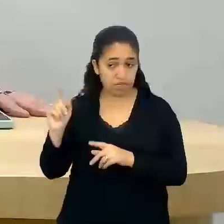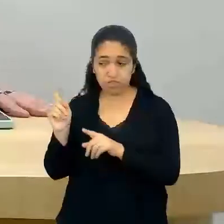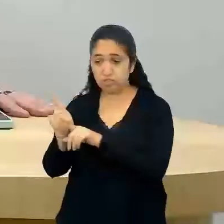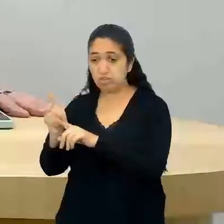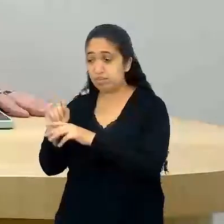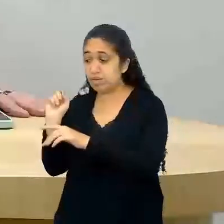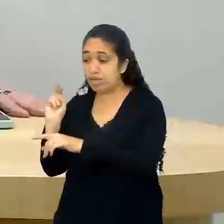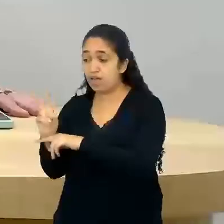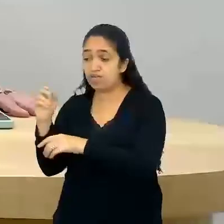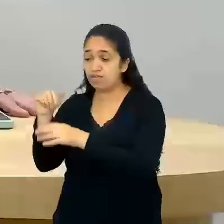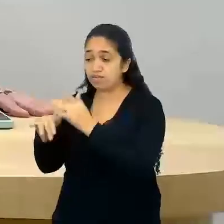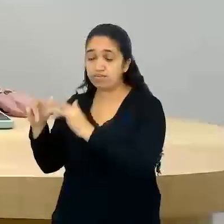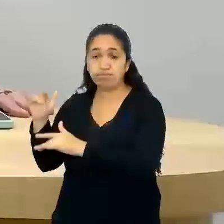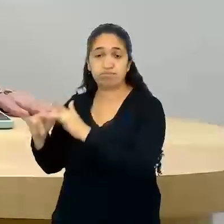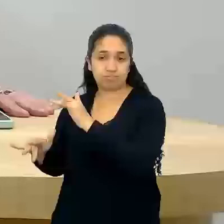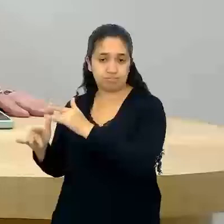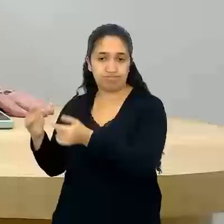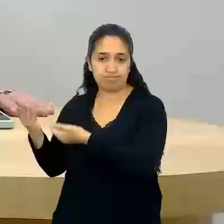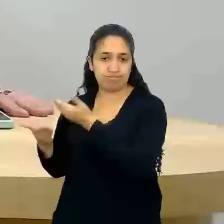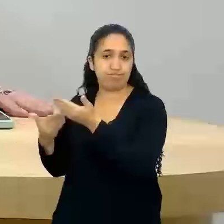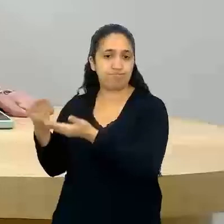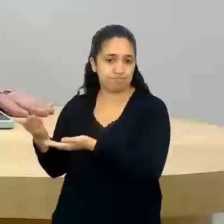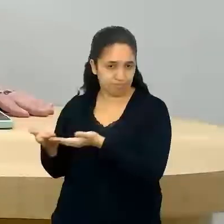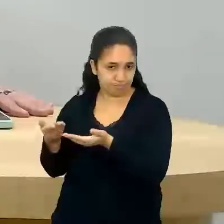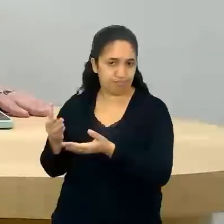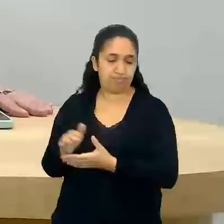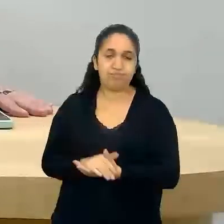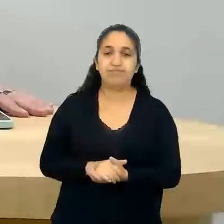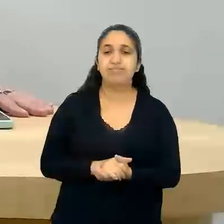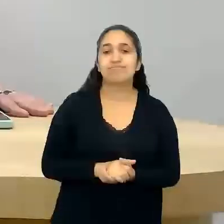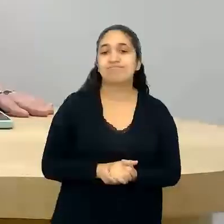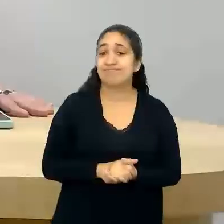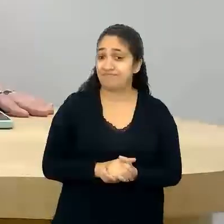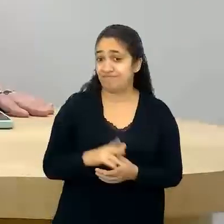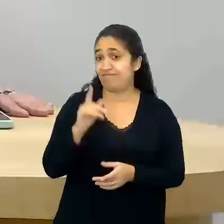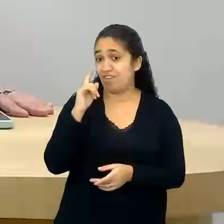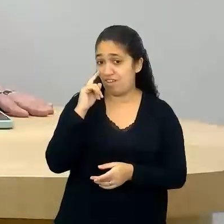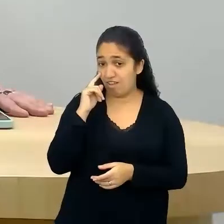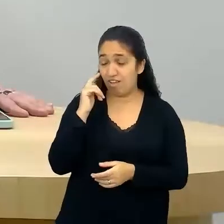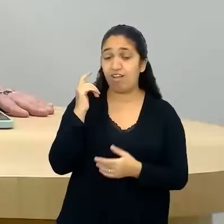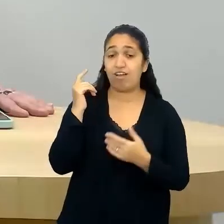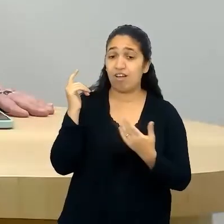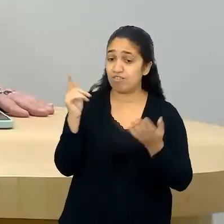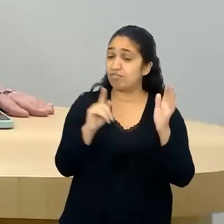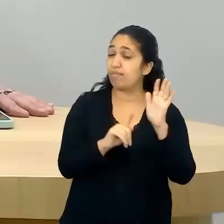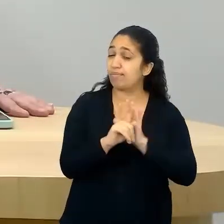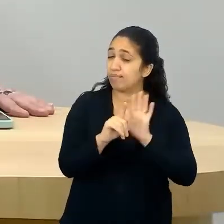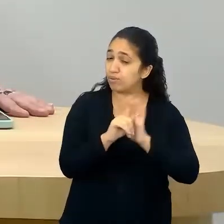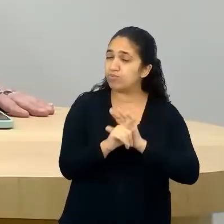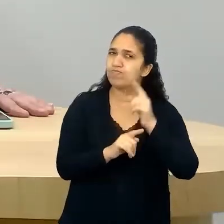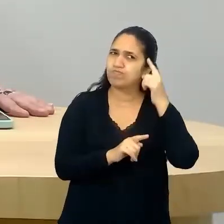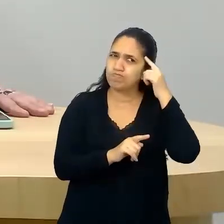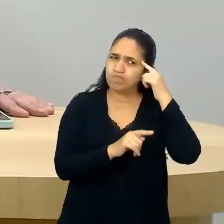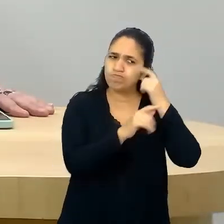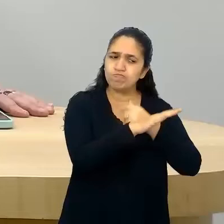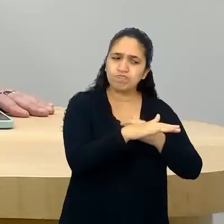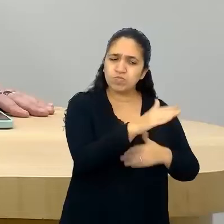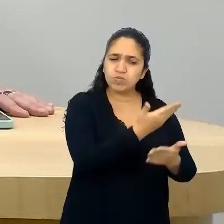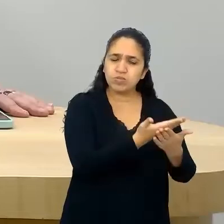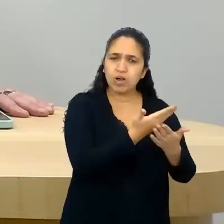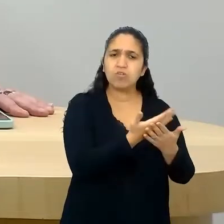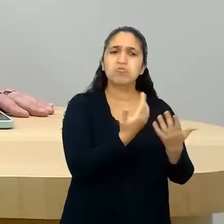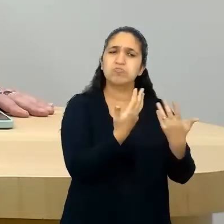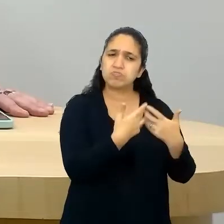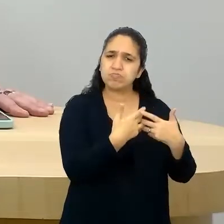vitaminas através aí dos minerais presentes no solo. Então vejam, né, que são perguntas aí, né, na qual o aluno aí como